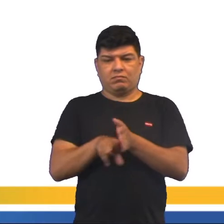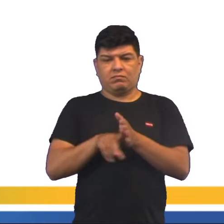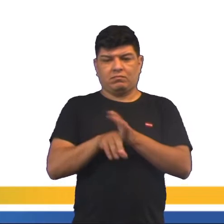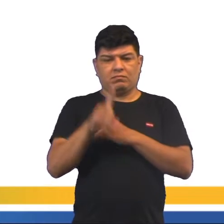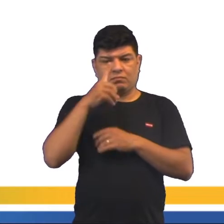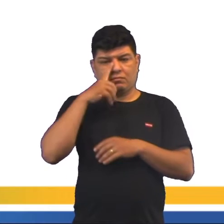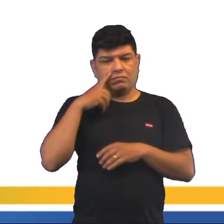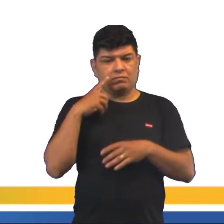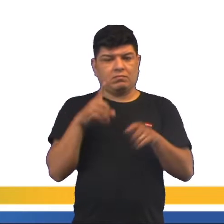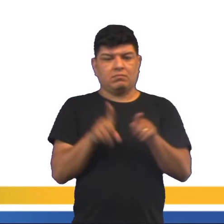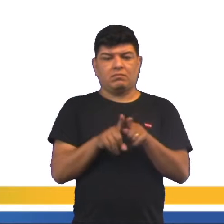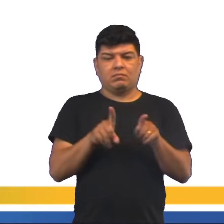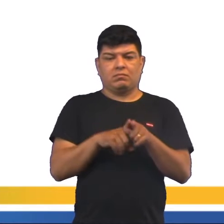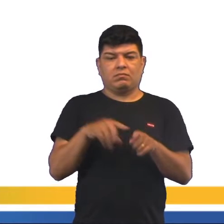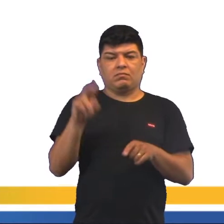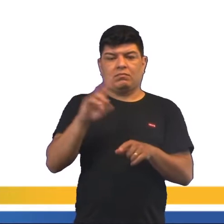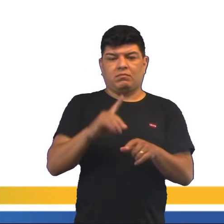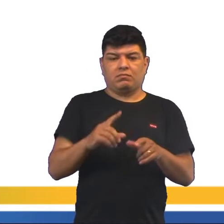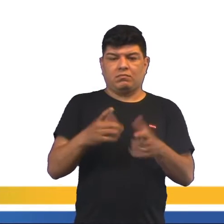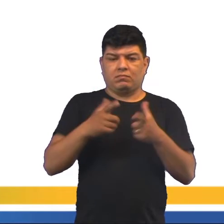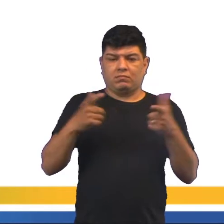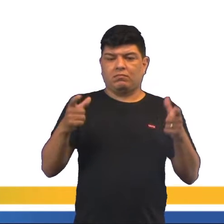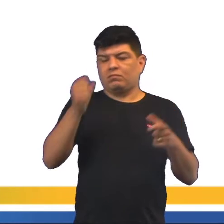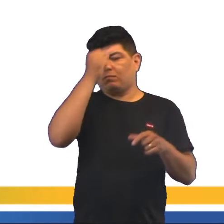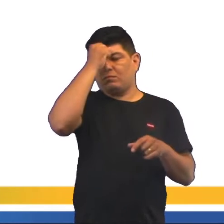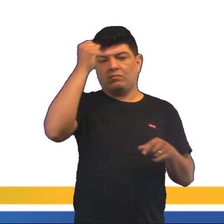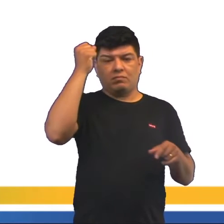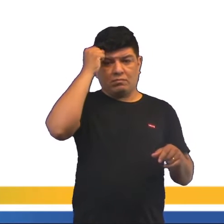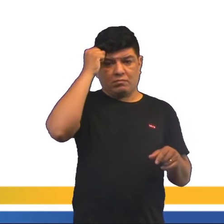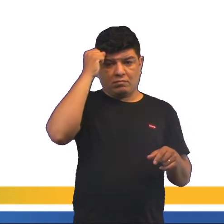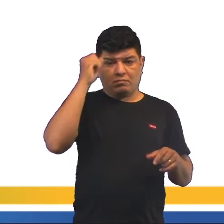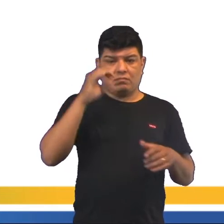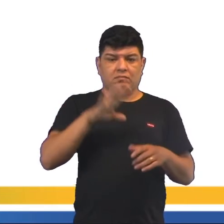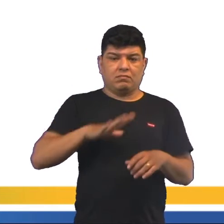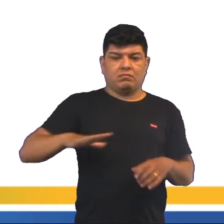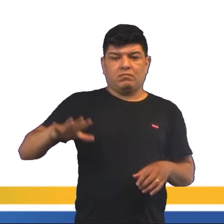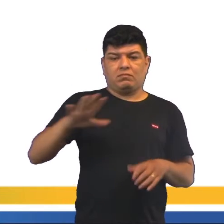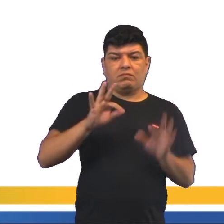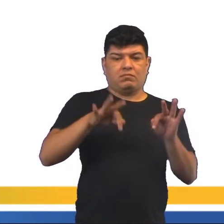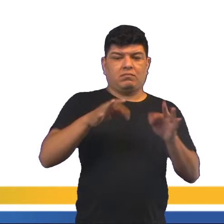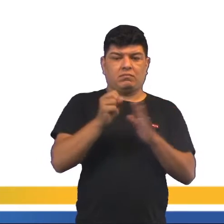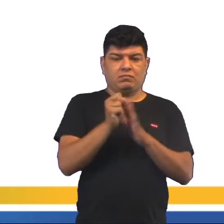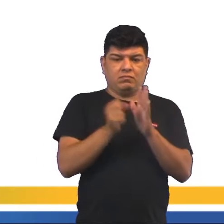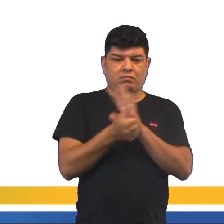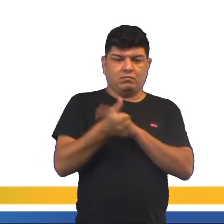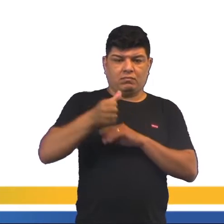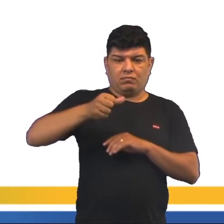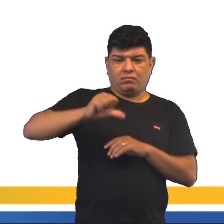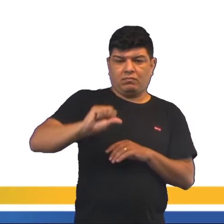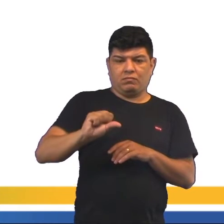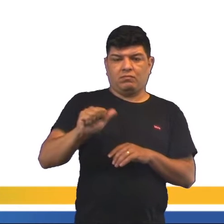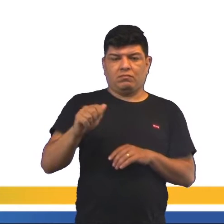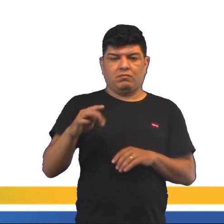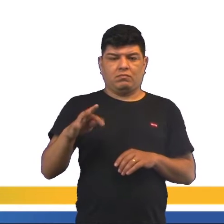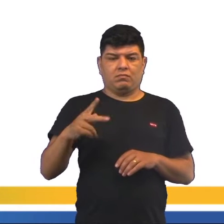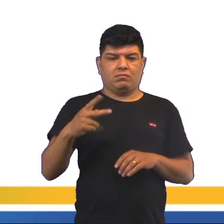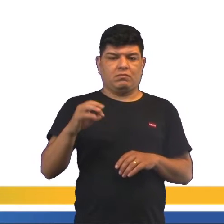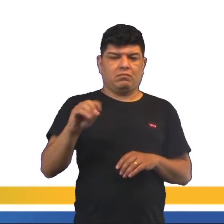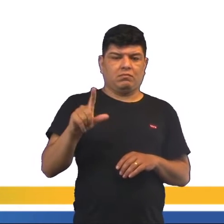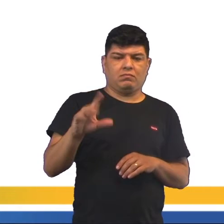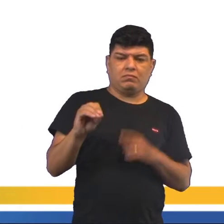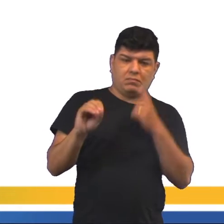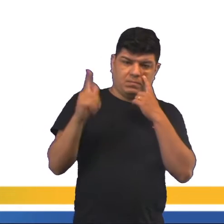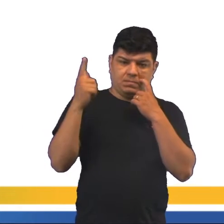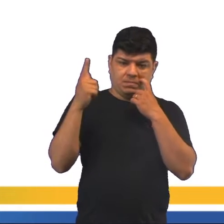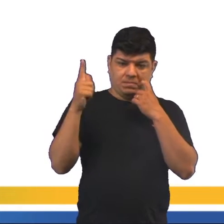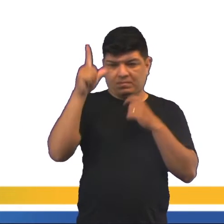lá do Charles Darwin e ampliou ela no campo sociológico. No fim do século XIX, o